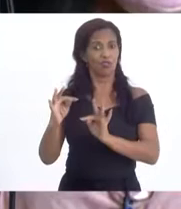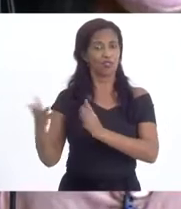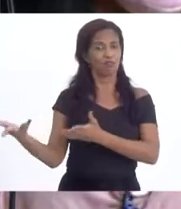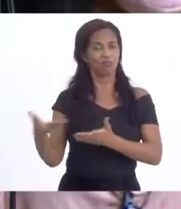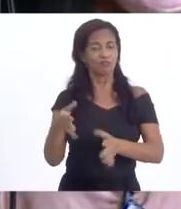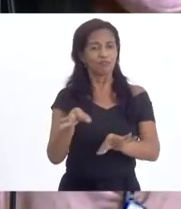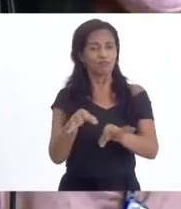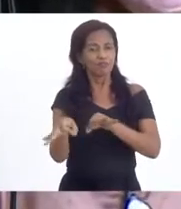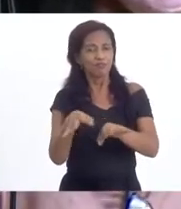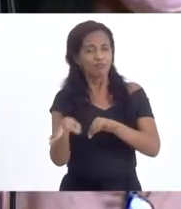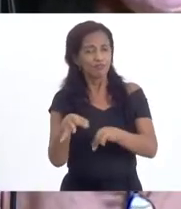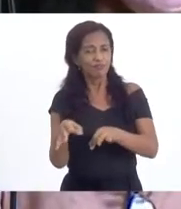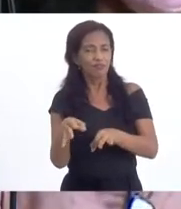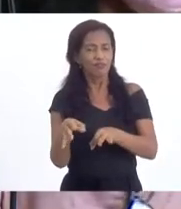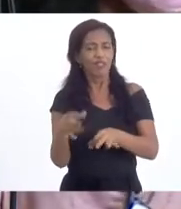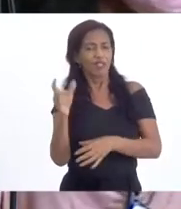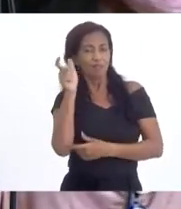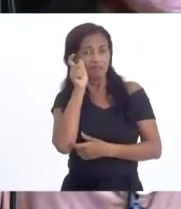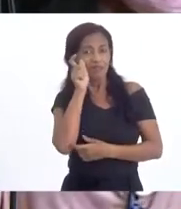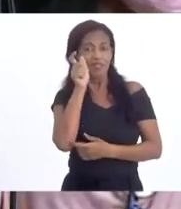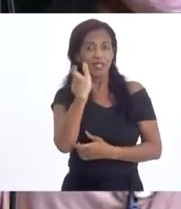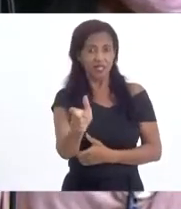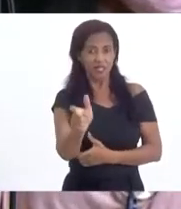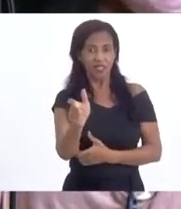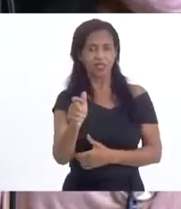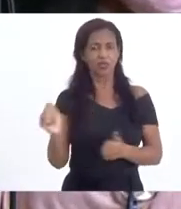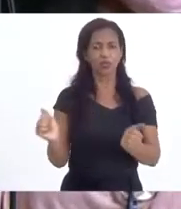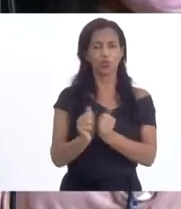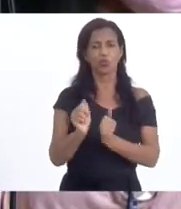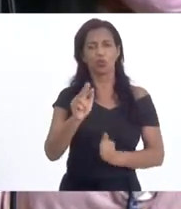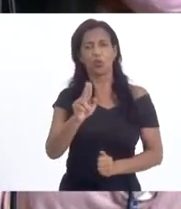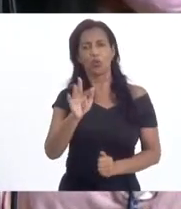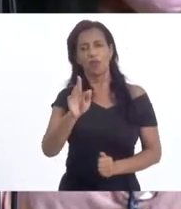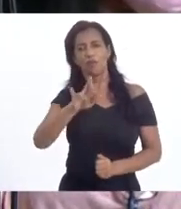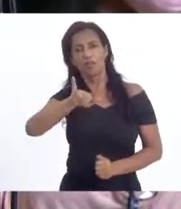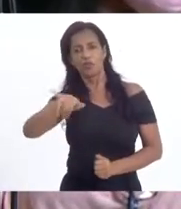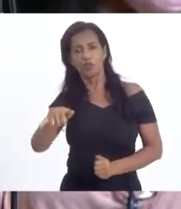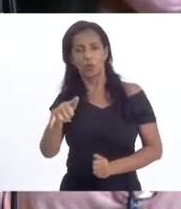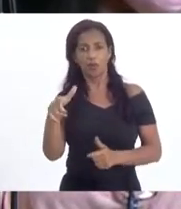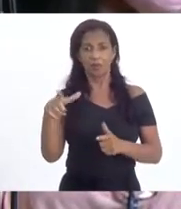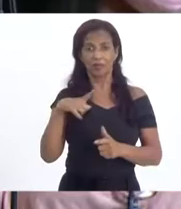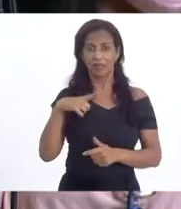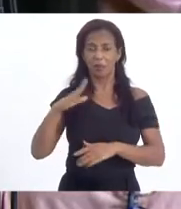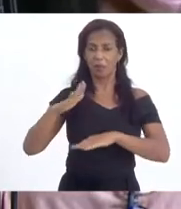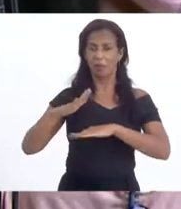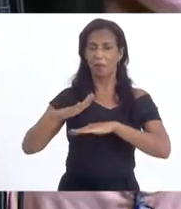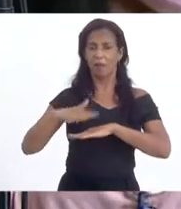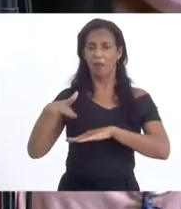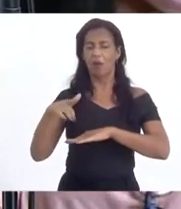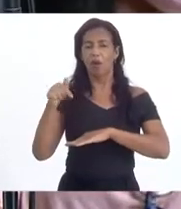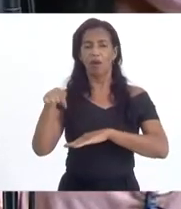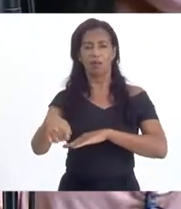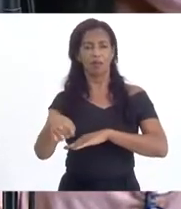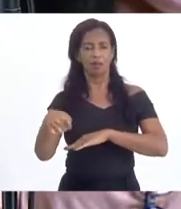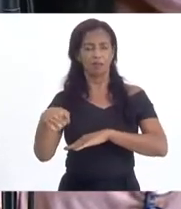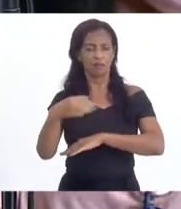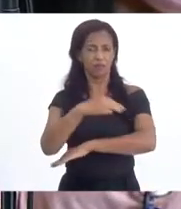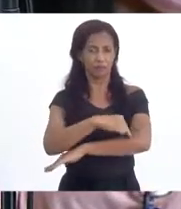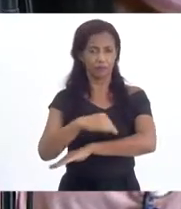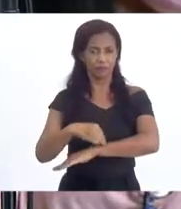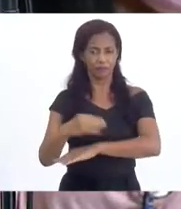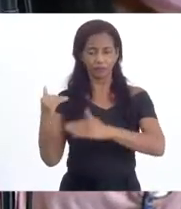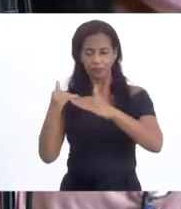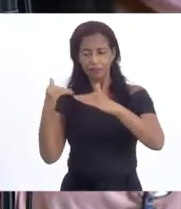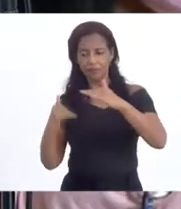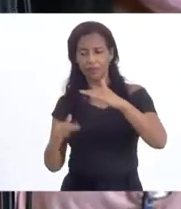fazendo um projeto interessante junto ao FRJ, temos um campus do FRJ, segundo maior do Estado, na cidade de Macaé, atrás apenas